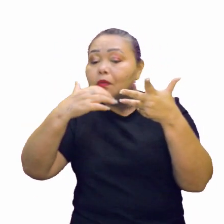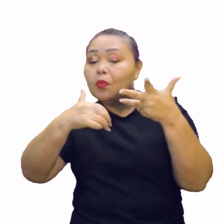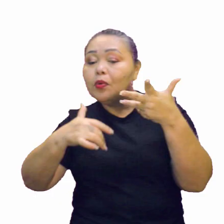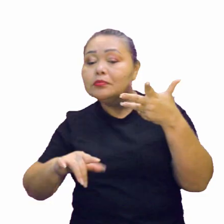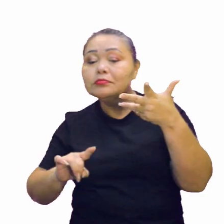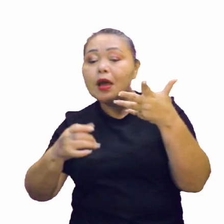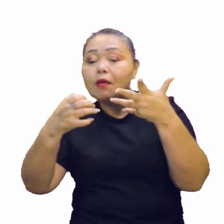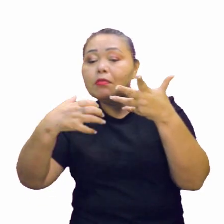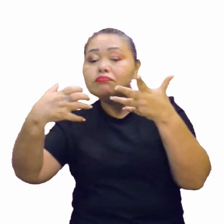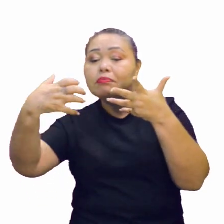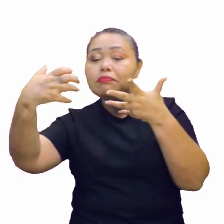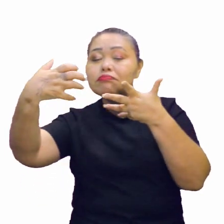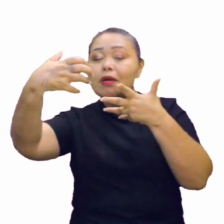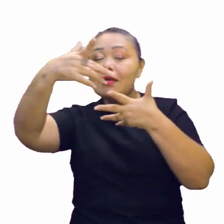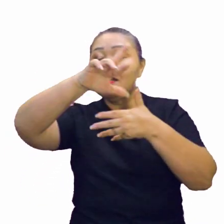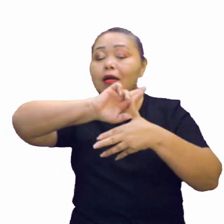podas